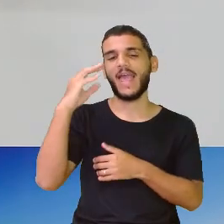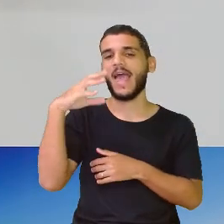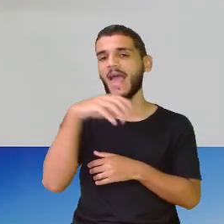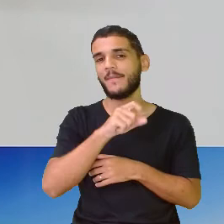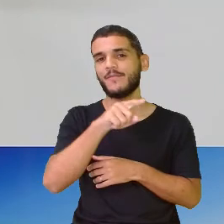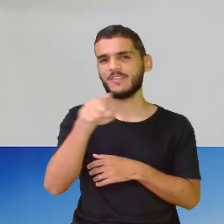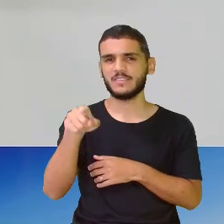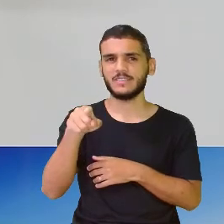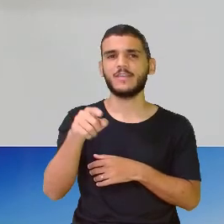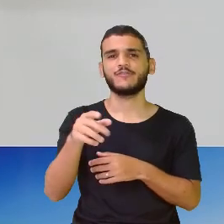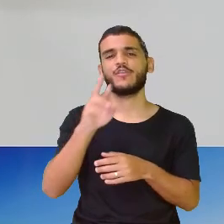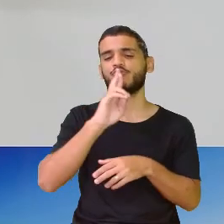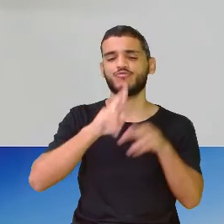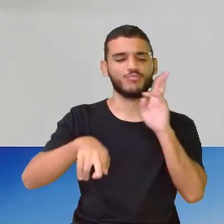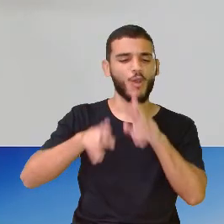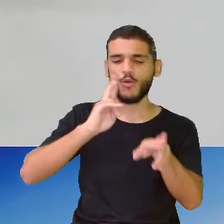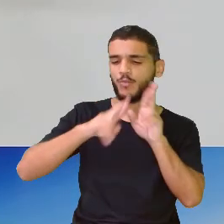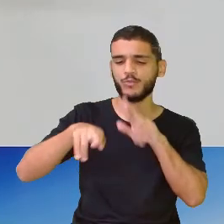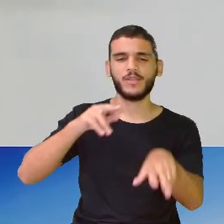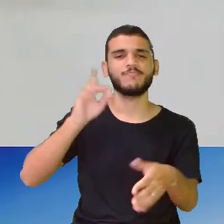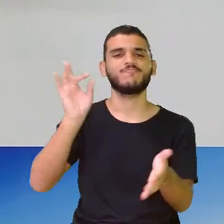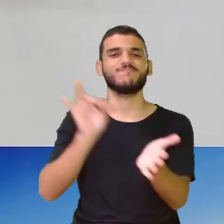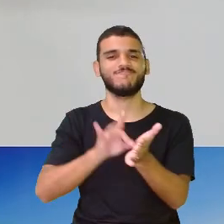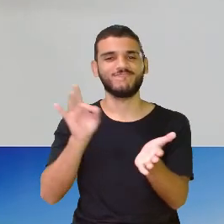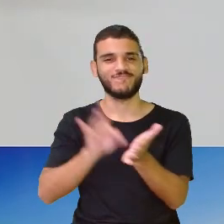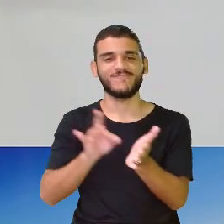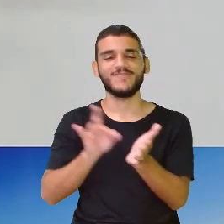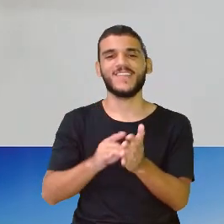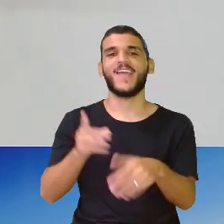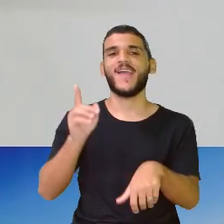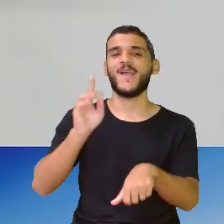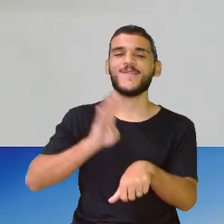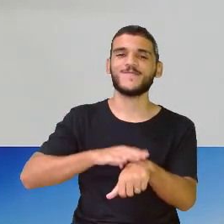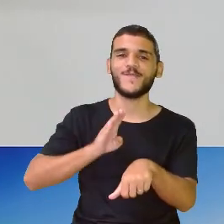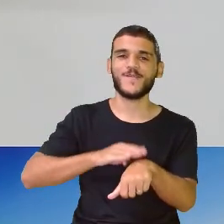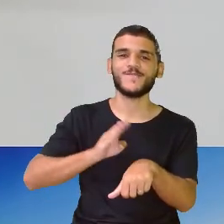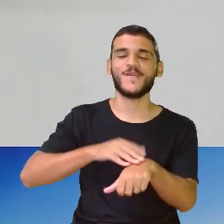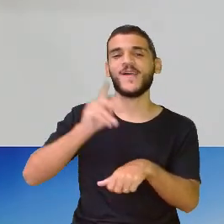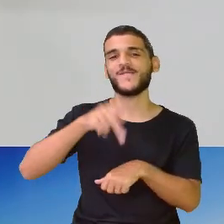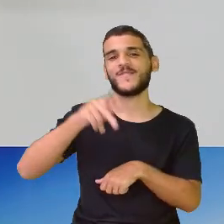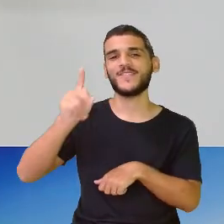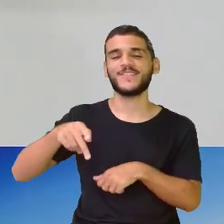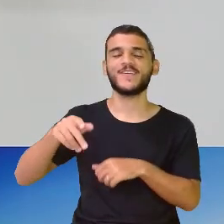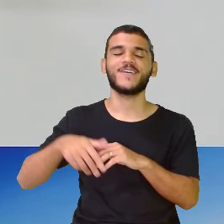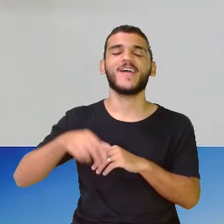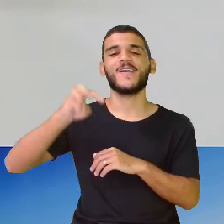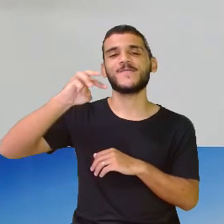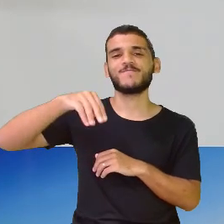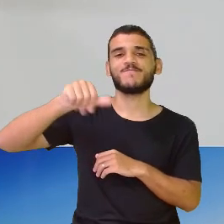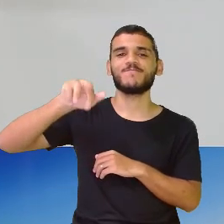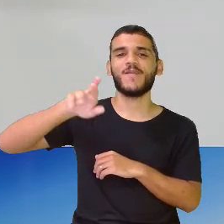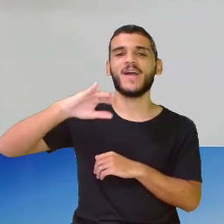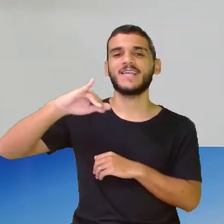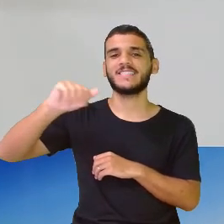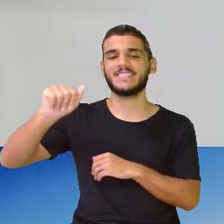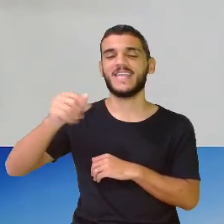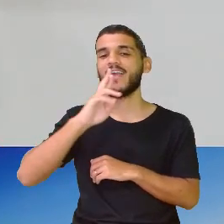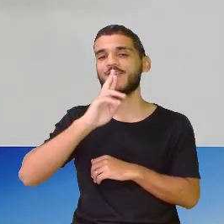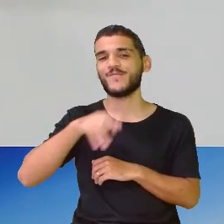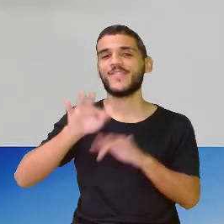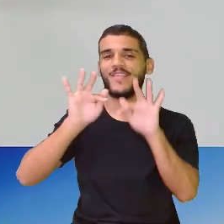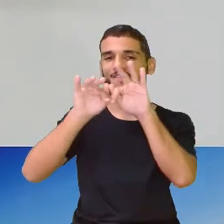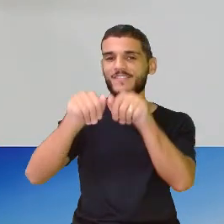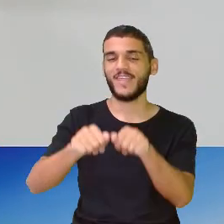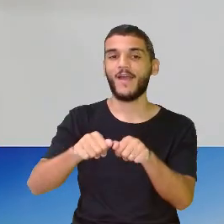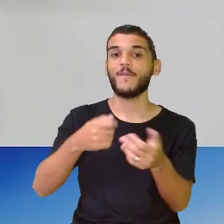vocês estavam aí respondendo, eu tinha certeza. Então, deixei esse momento aí para a professora Márcia falar no final. Mas não esqueçam, viu?